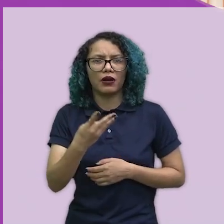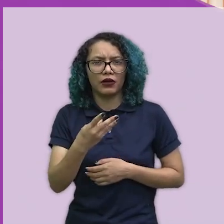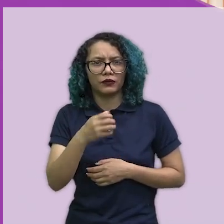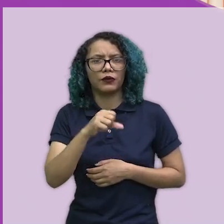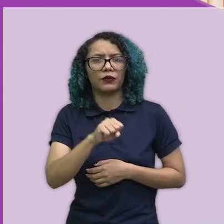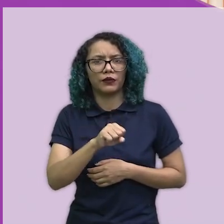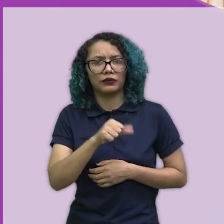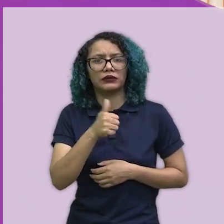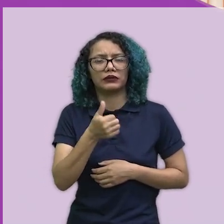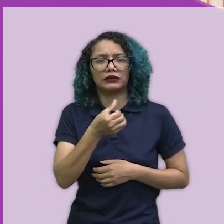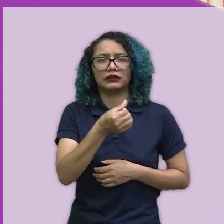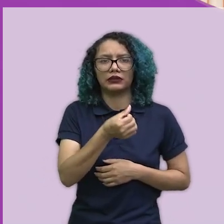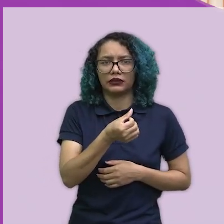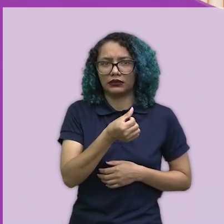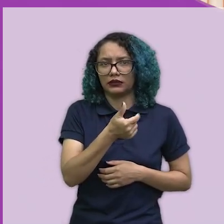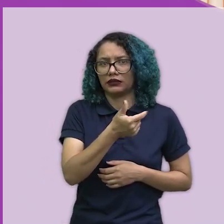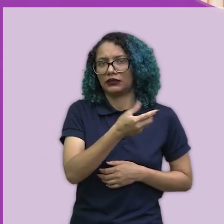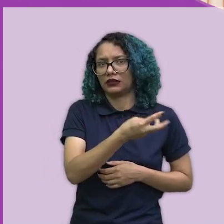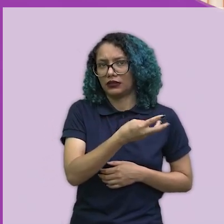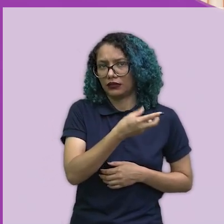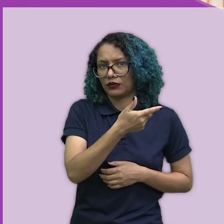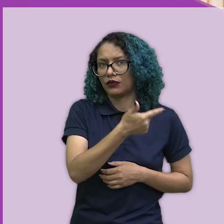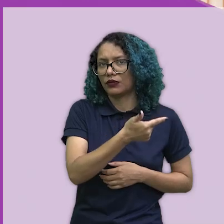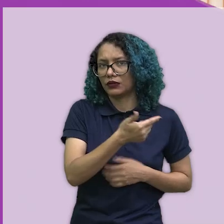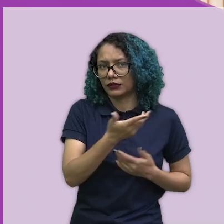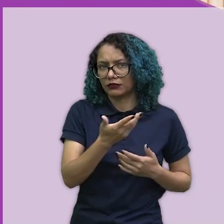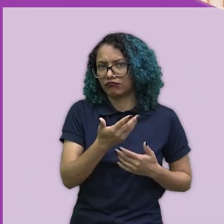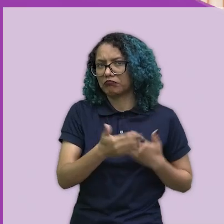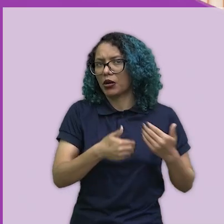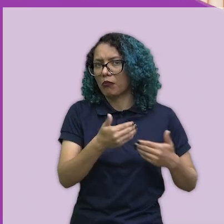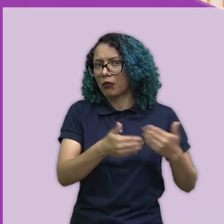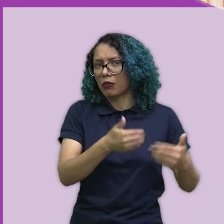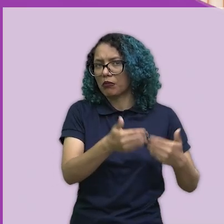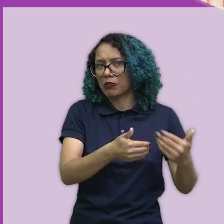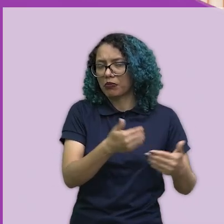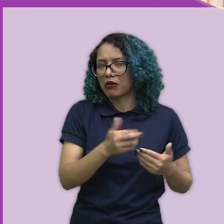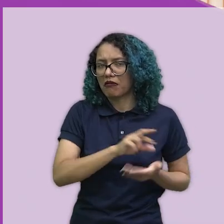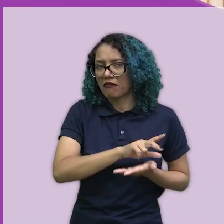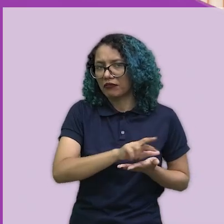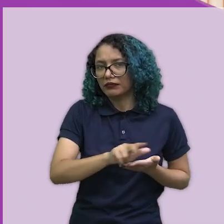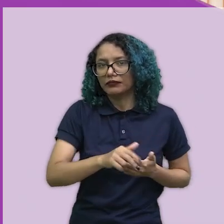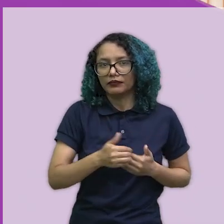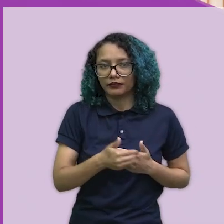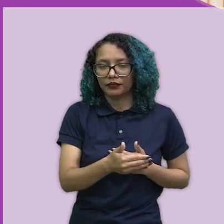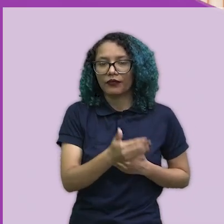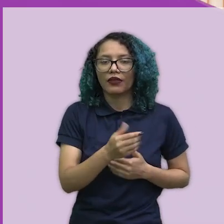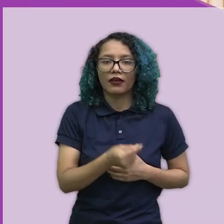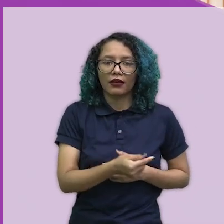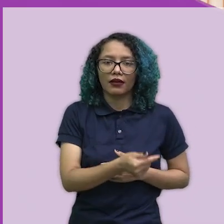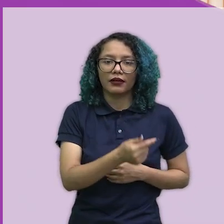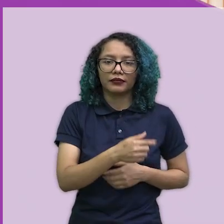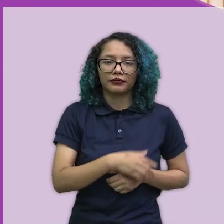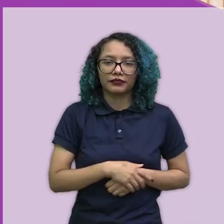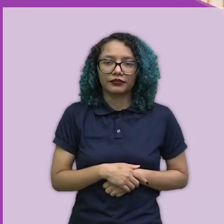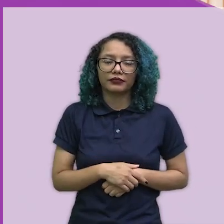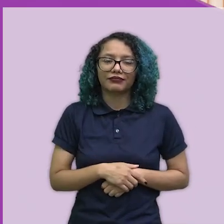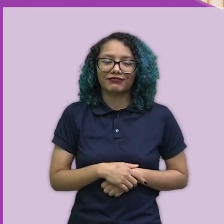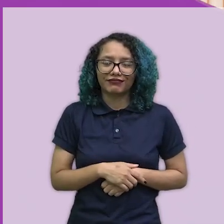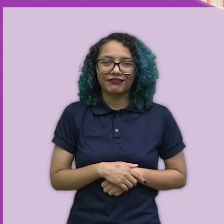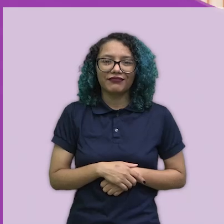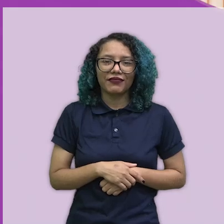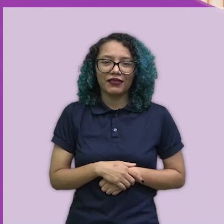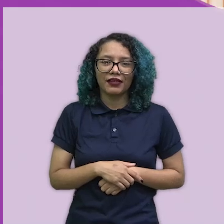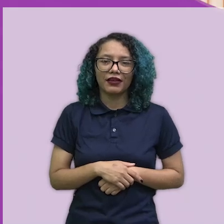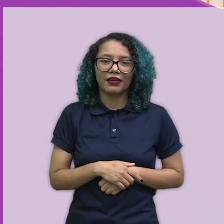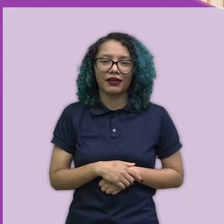8, 16, 32, 64, 128, 256, 1024, 2048, se eu não estou